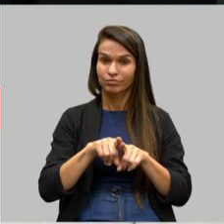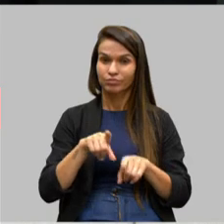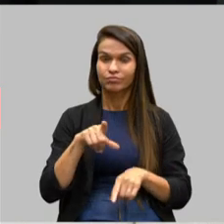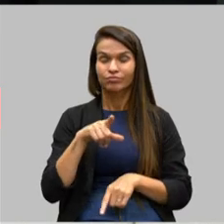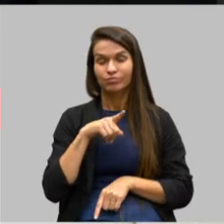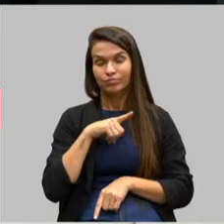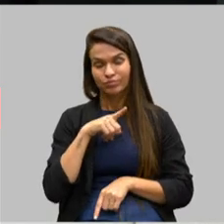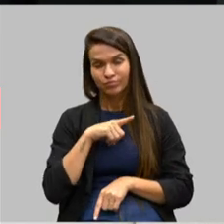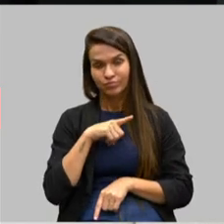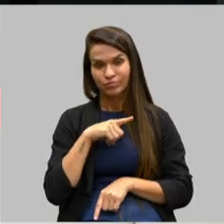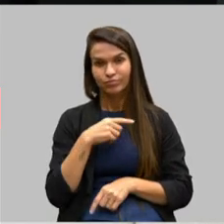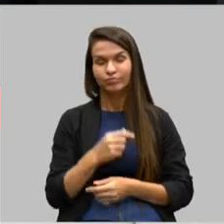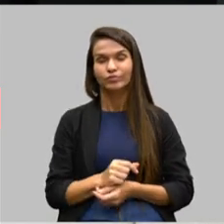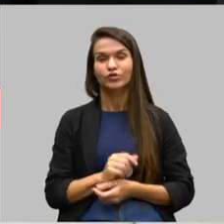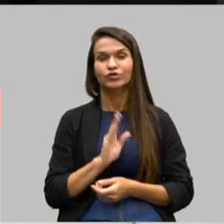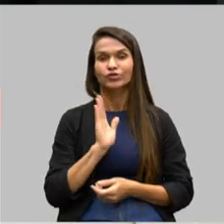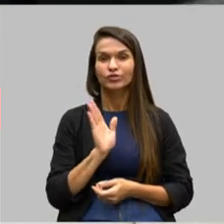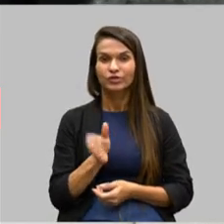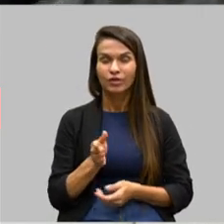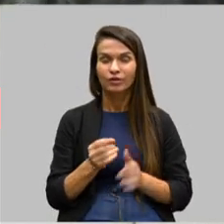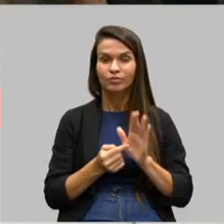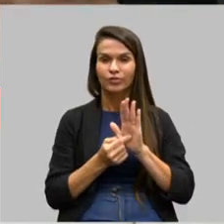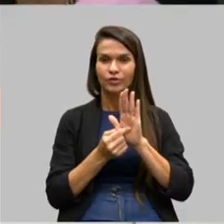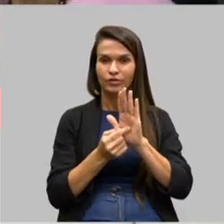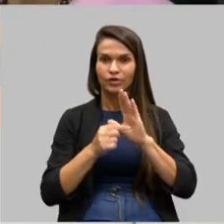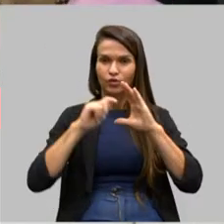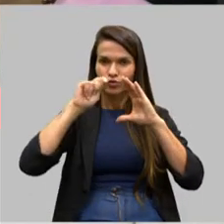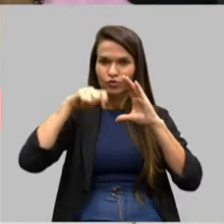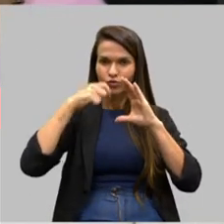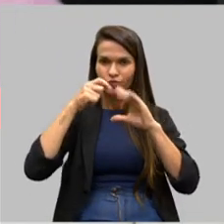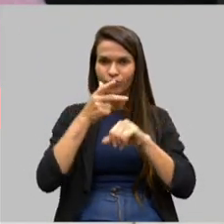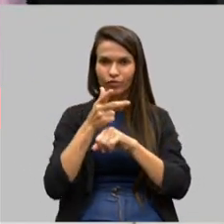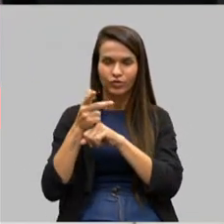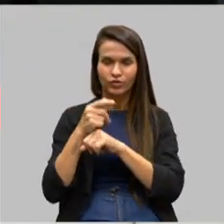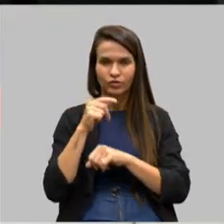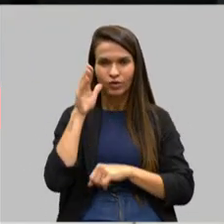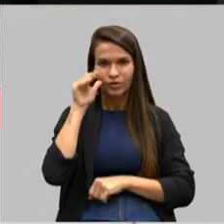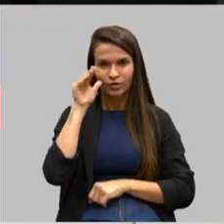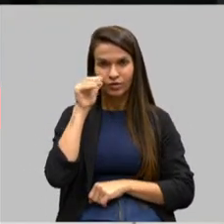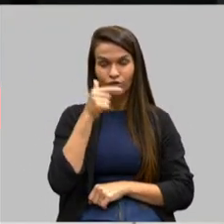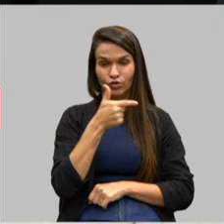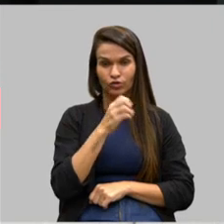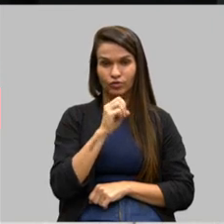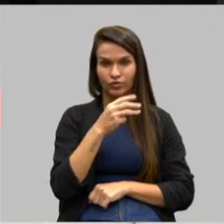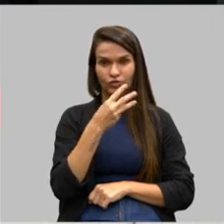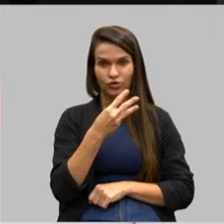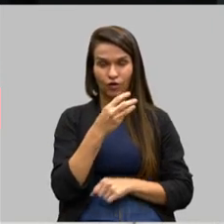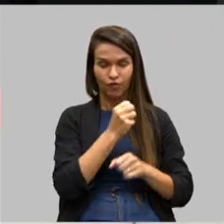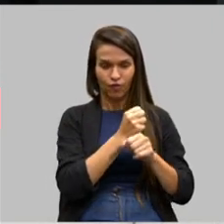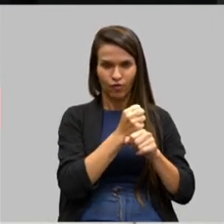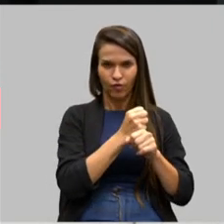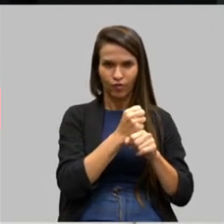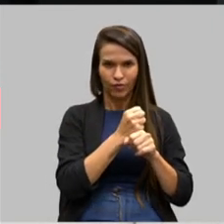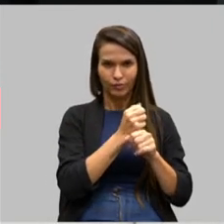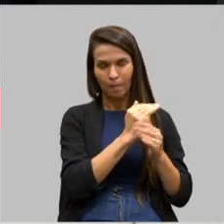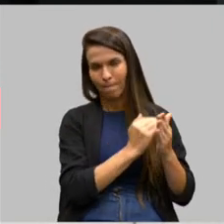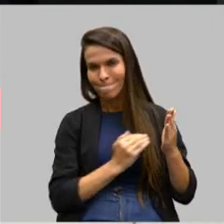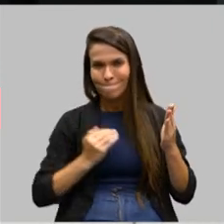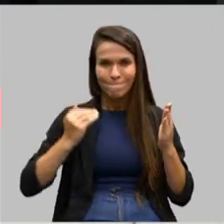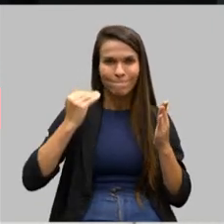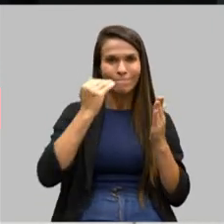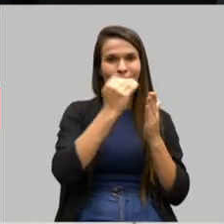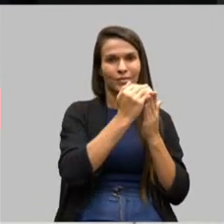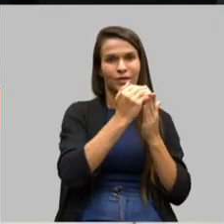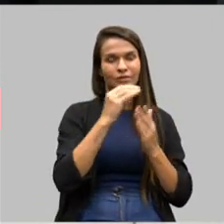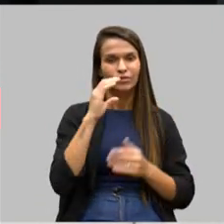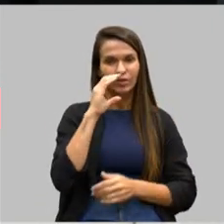Como apresentado no vídeo que nós assistimos, 2023 foi o ano recorde no